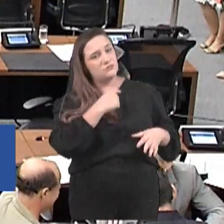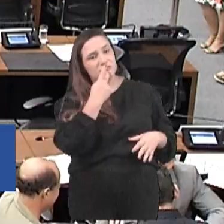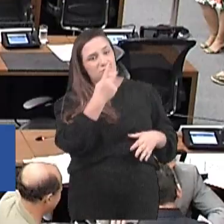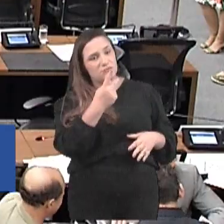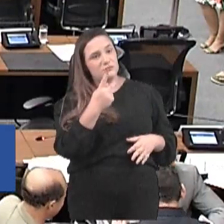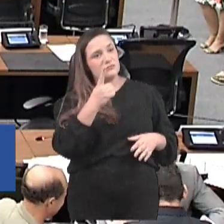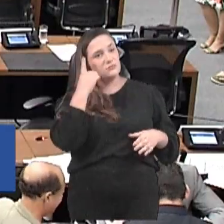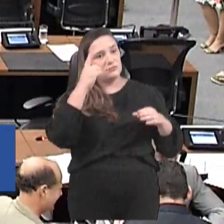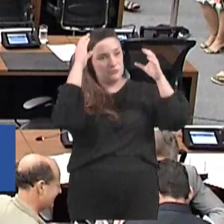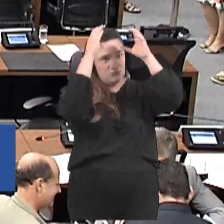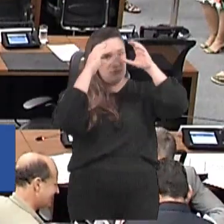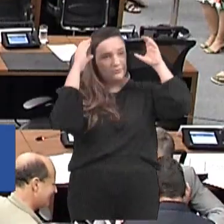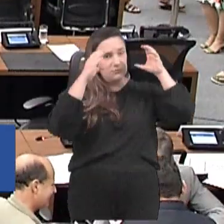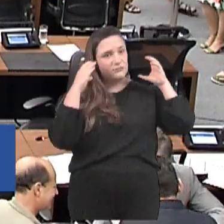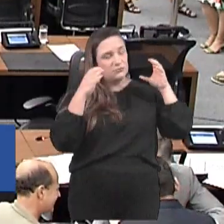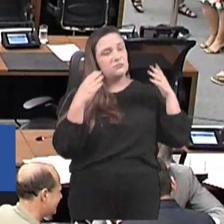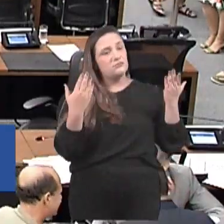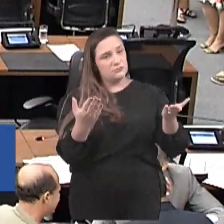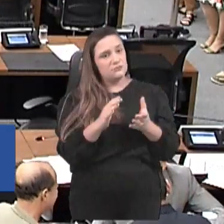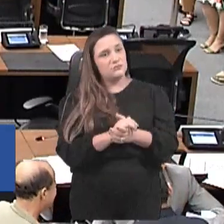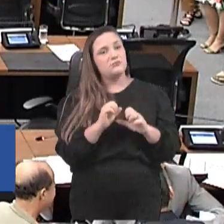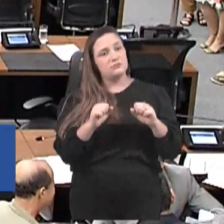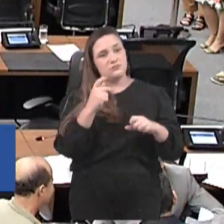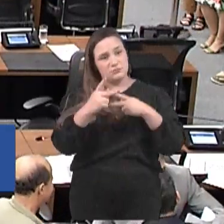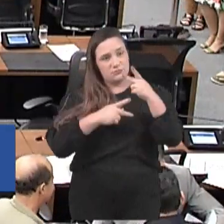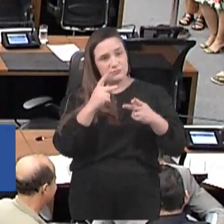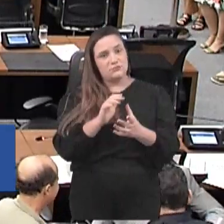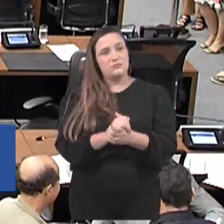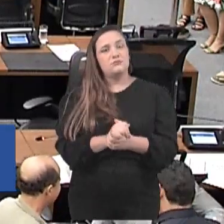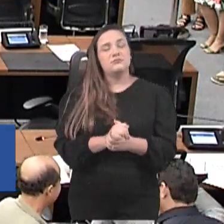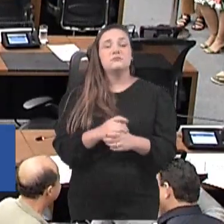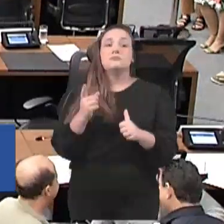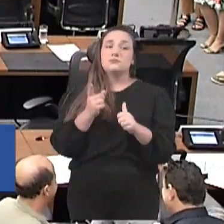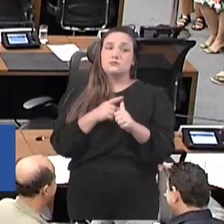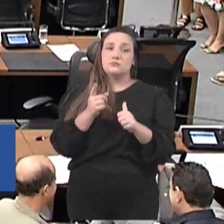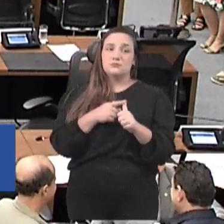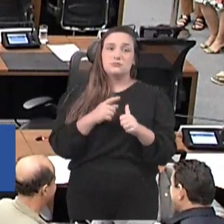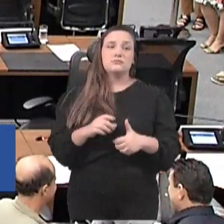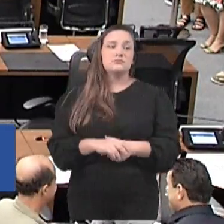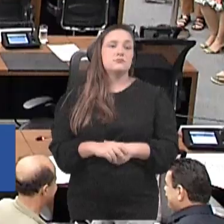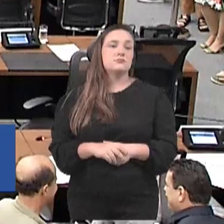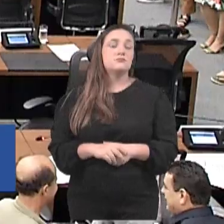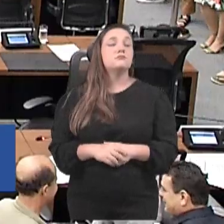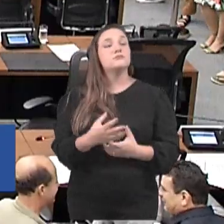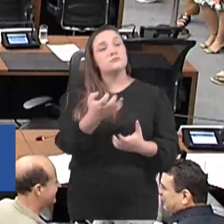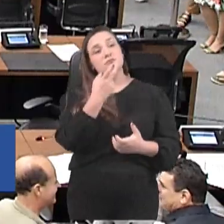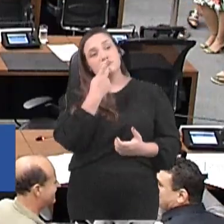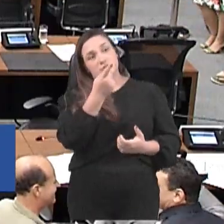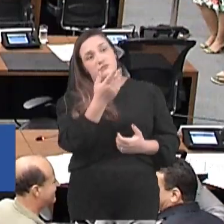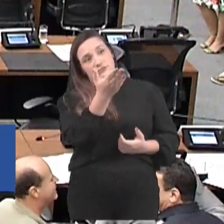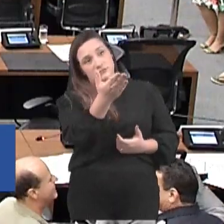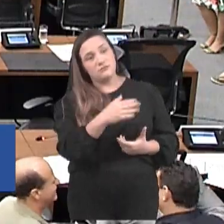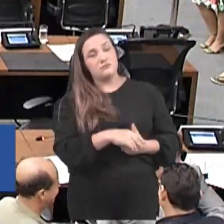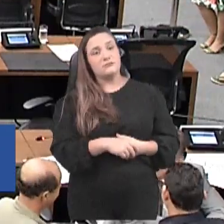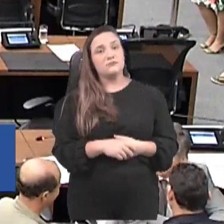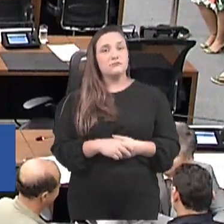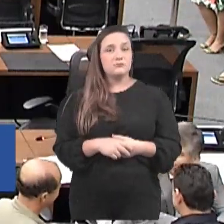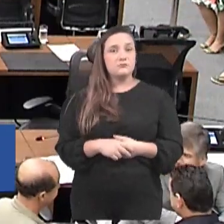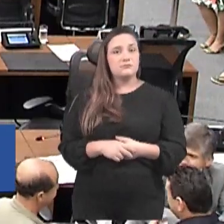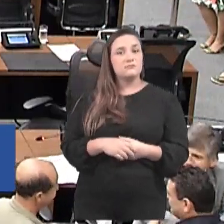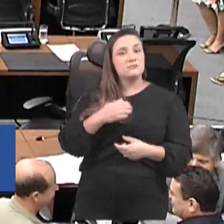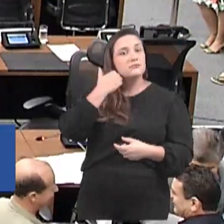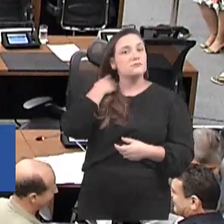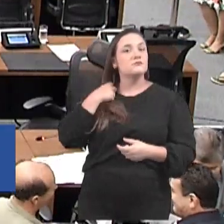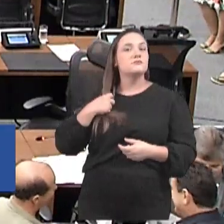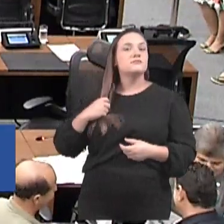deputado Caravina? Permito, deputado Zeca. Deputado Caravina, em primeiro lugar, dizer a Vossa Excelência, fico